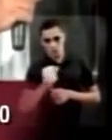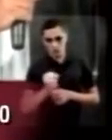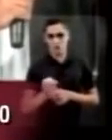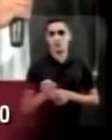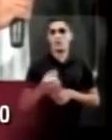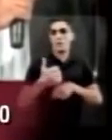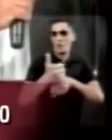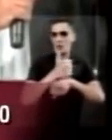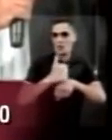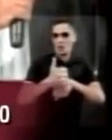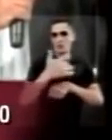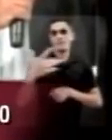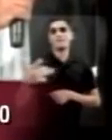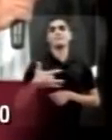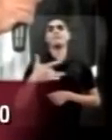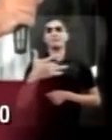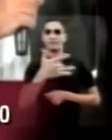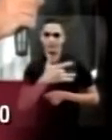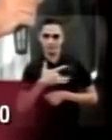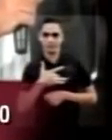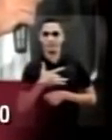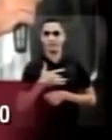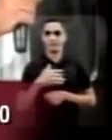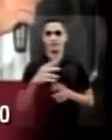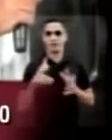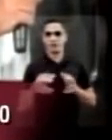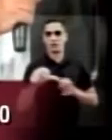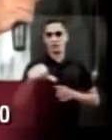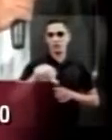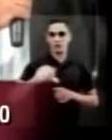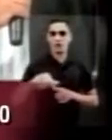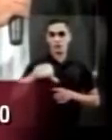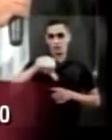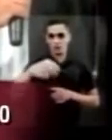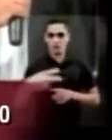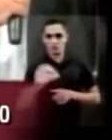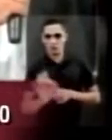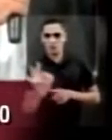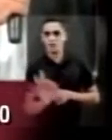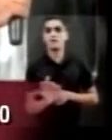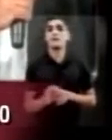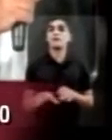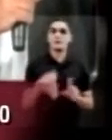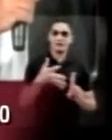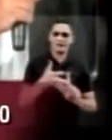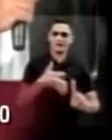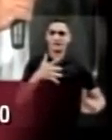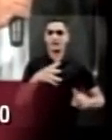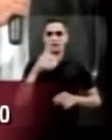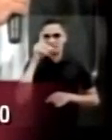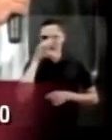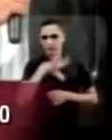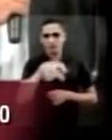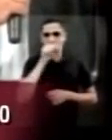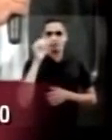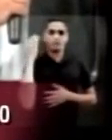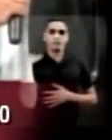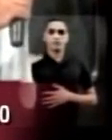92% de profissionais de saúde acometidos. E síndrome respiratória aguda grave,